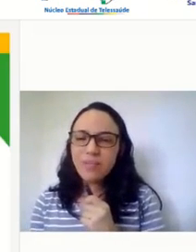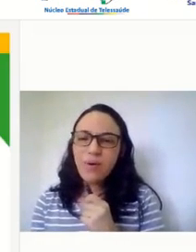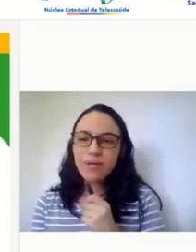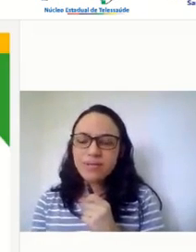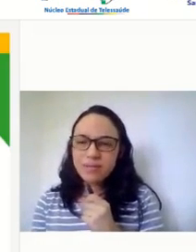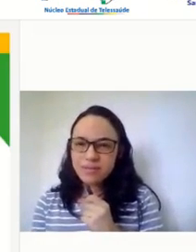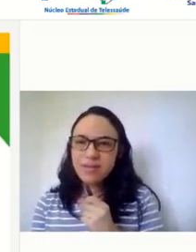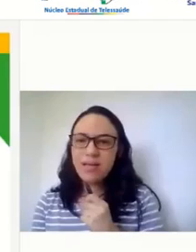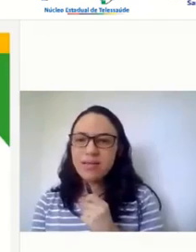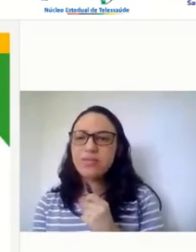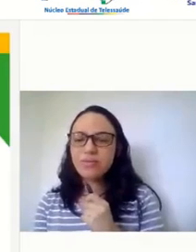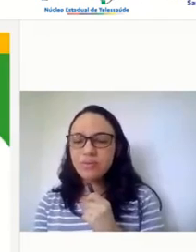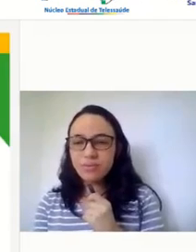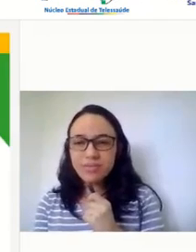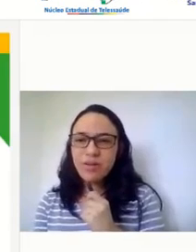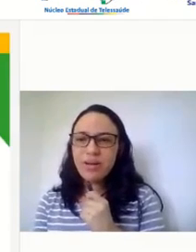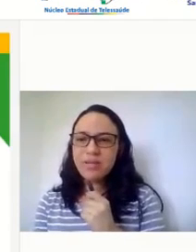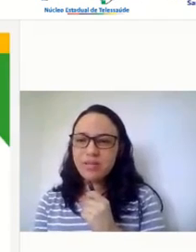é